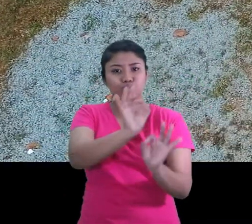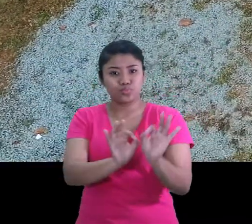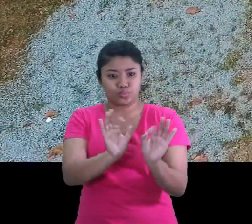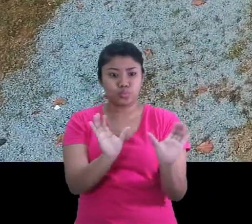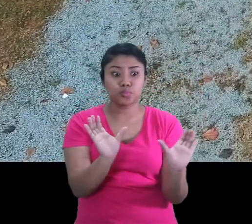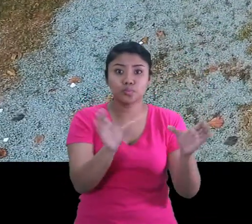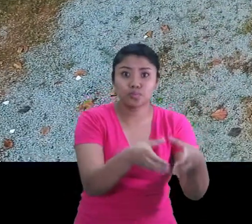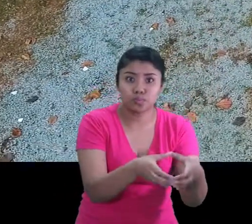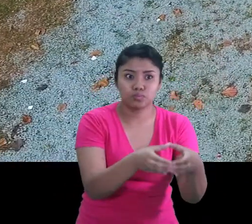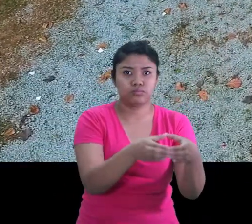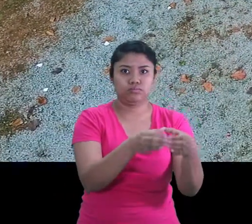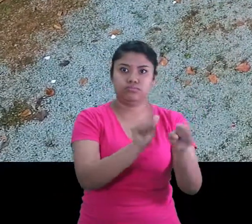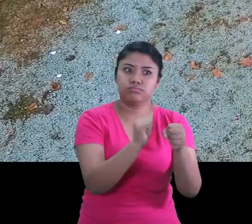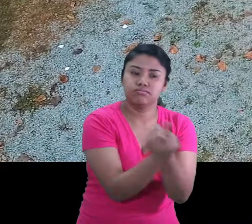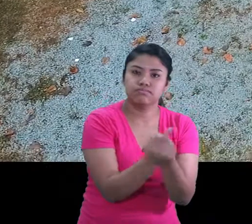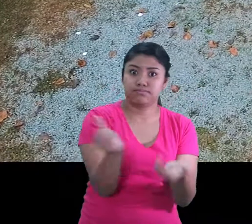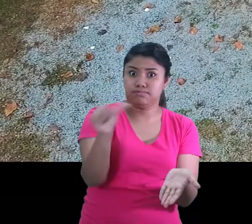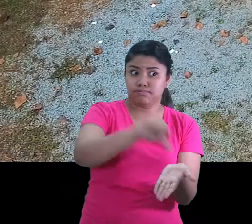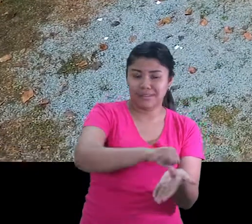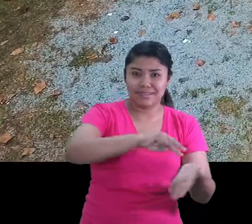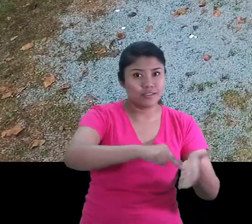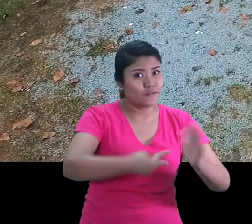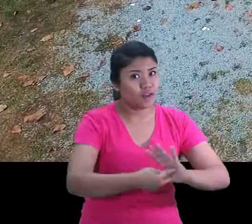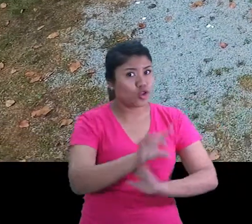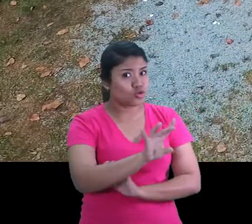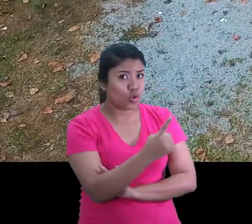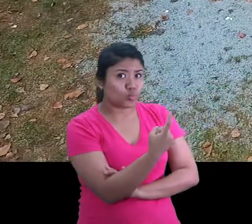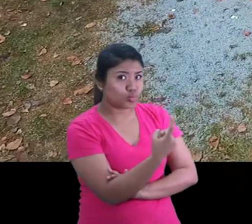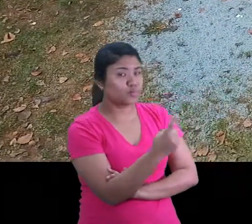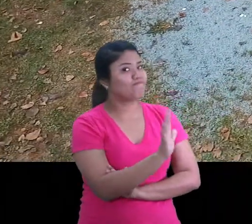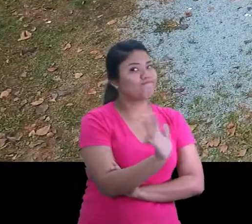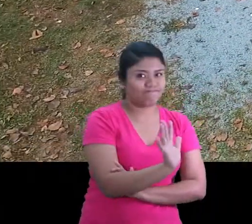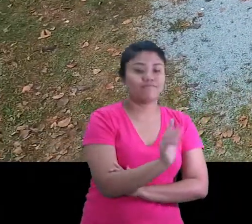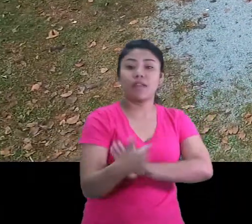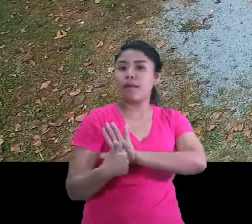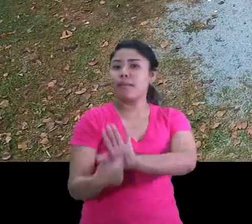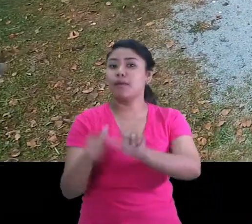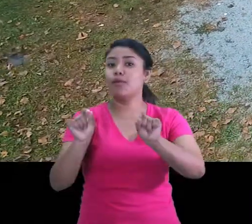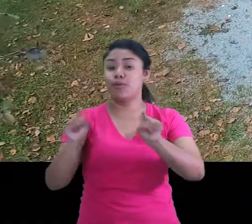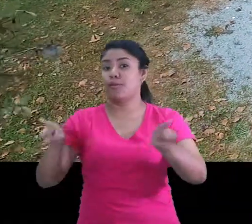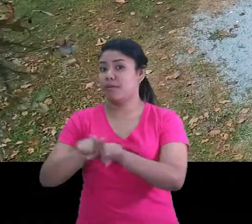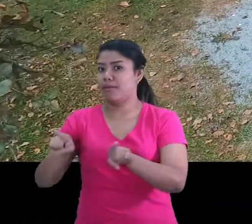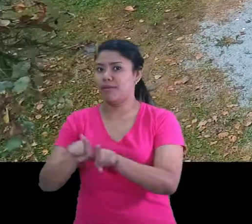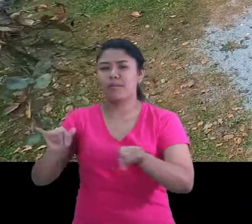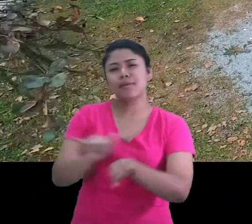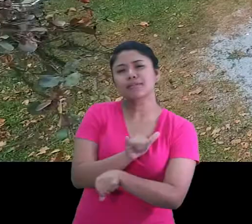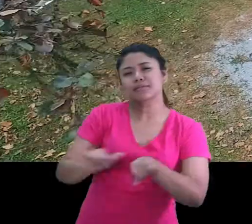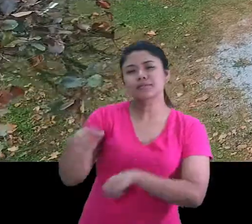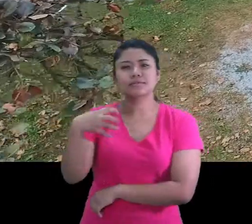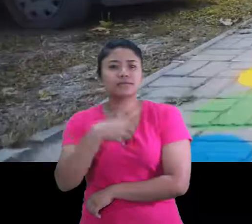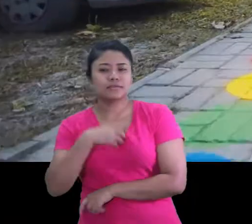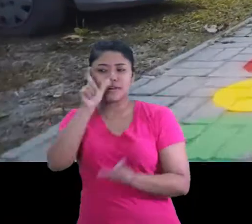sugere a delimitação de um local, mas seu significado vai além disso. Também revela as diversas formas